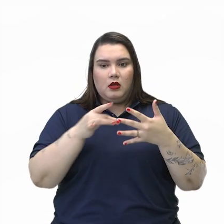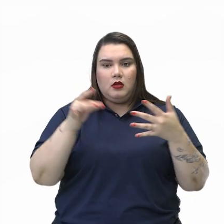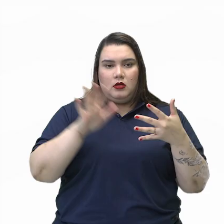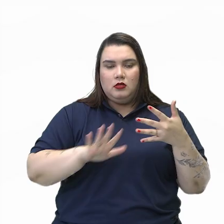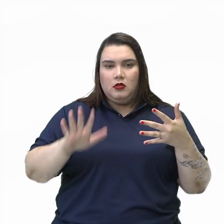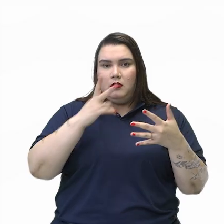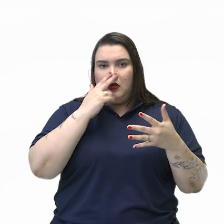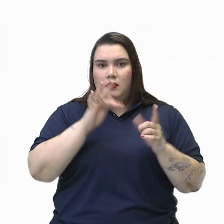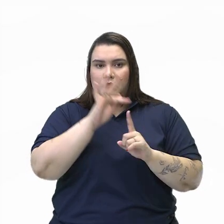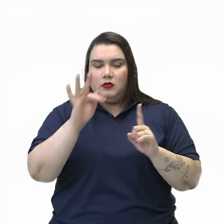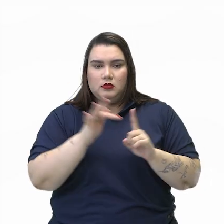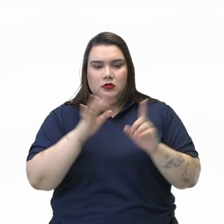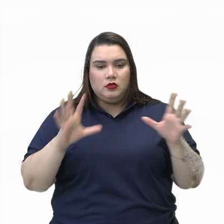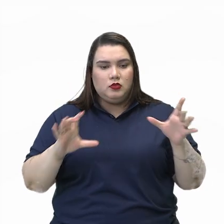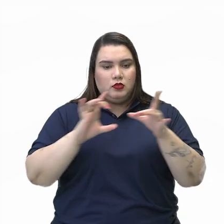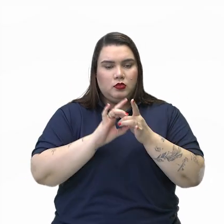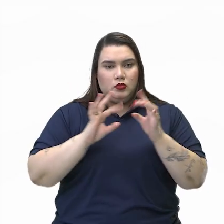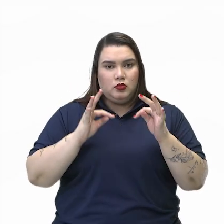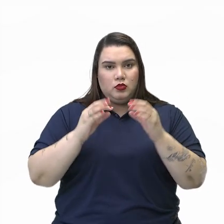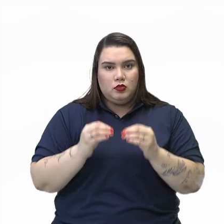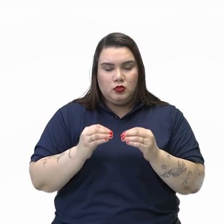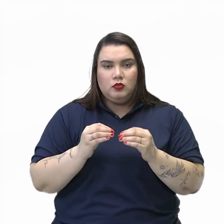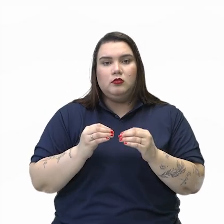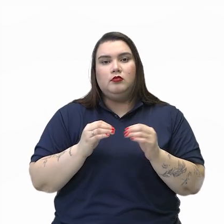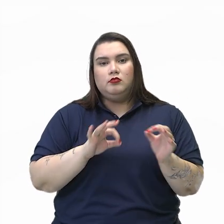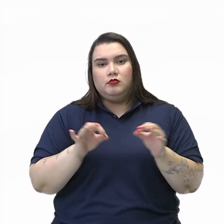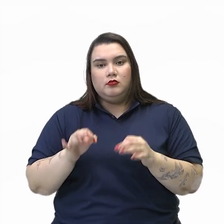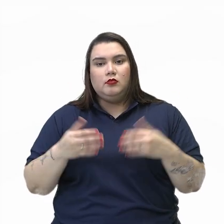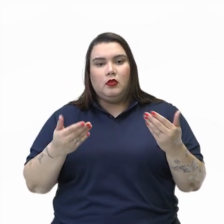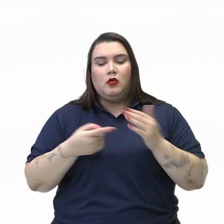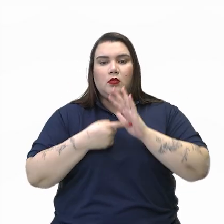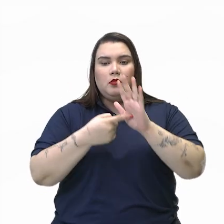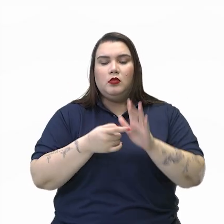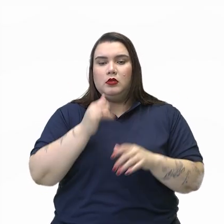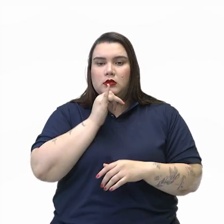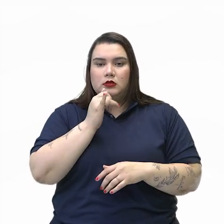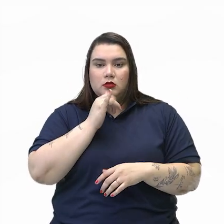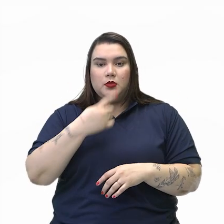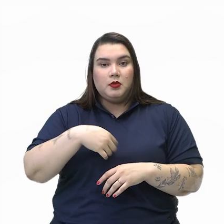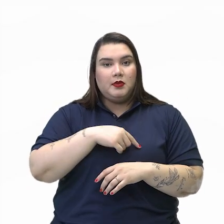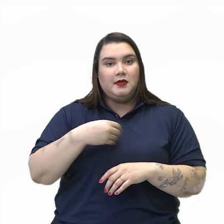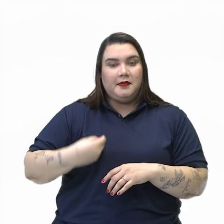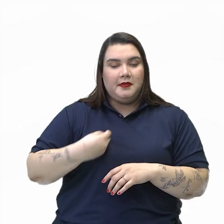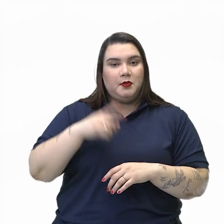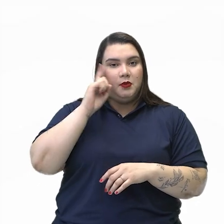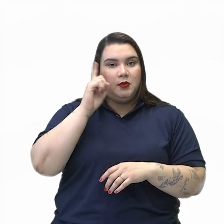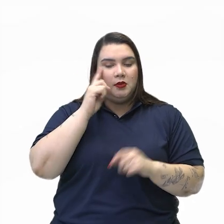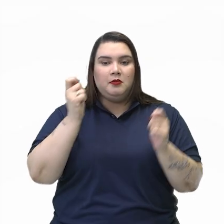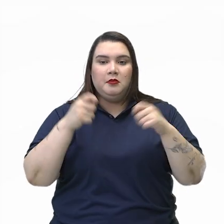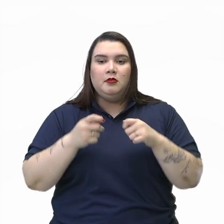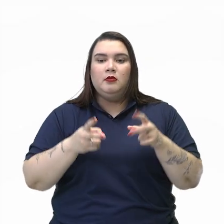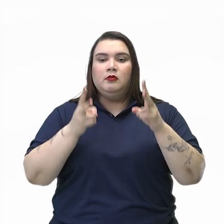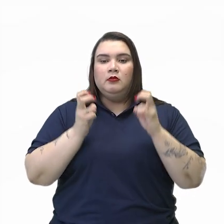uma função que junta tudo em uma coisa só? Aqui está um exemplo no nosso dia a dia, que nós